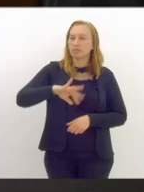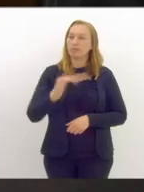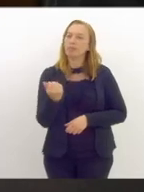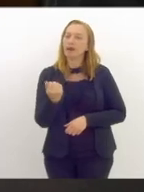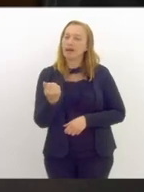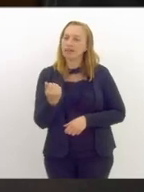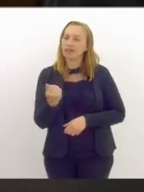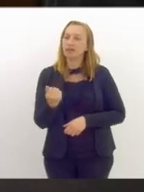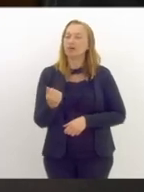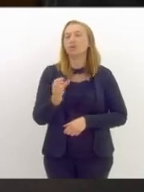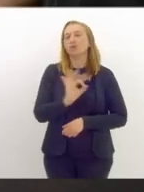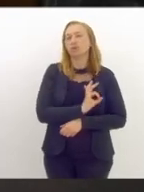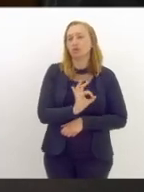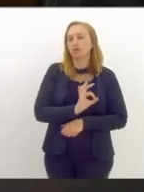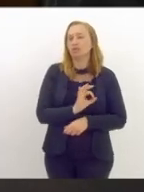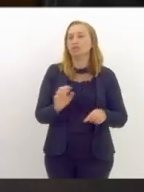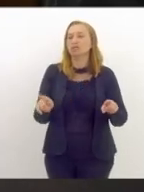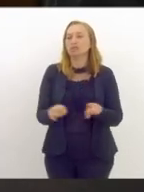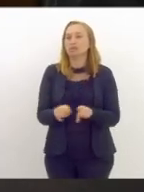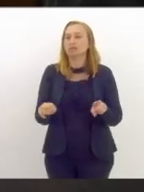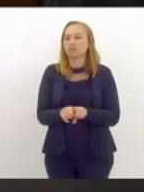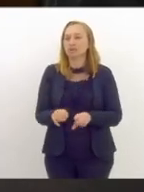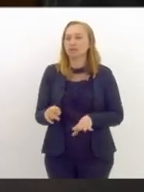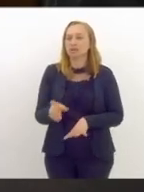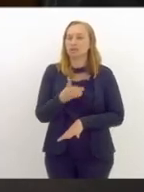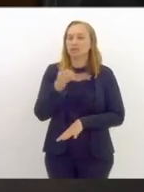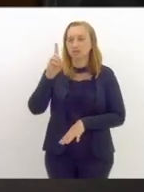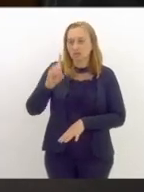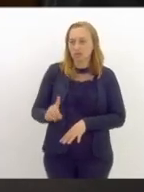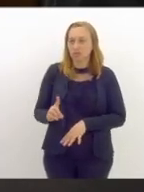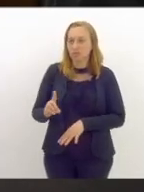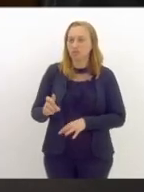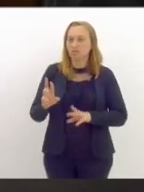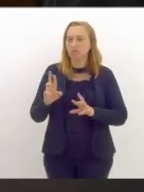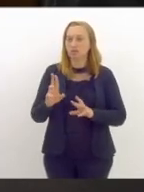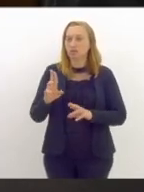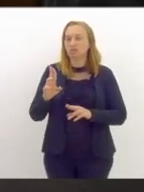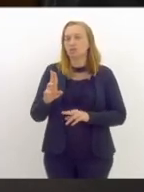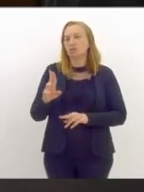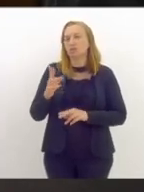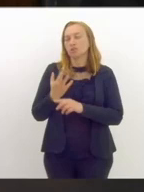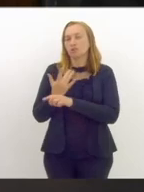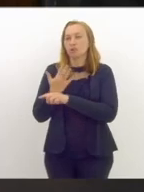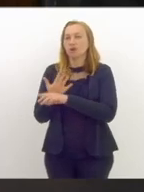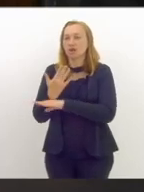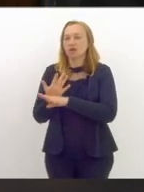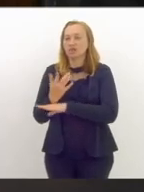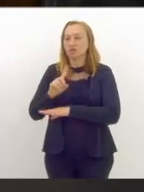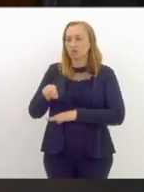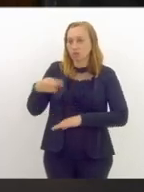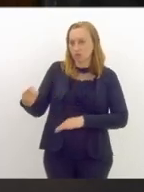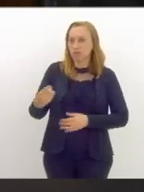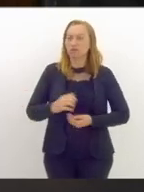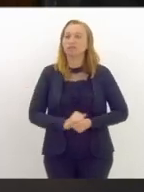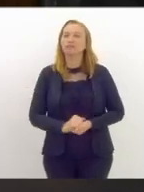companheira de luta, e também o presidente, o diretor aqui da UERJ, doutor Damião, e todos os demais.